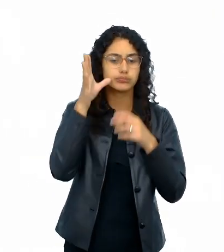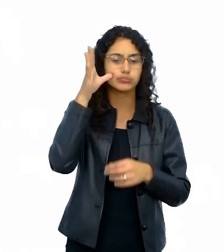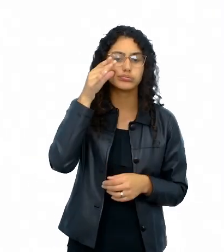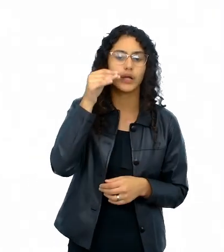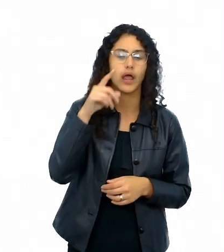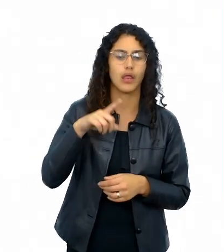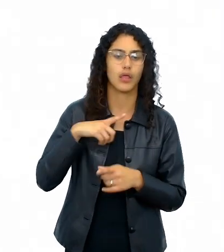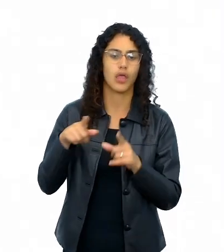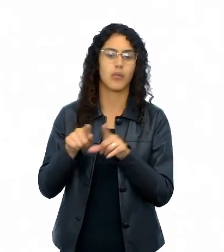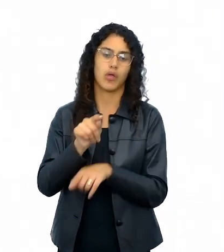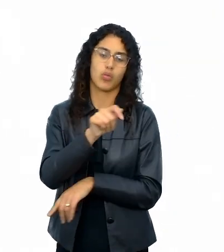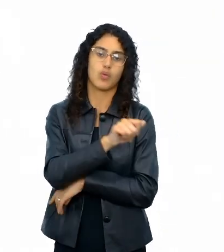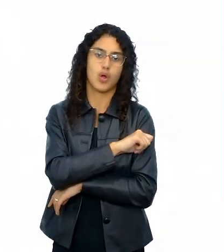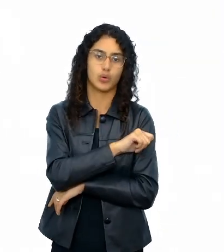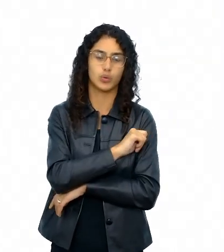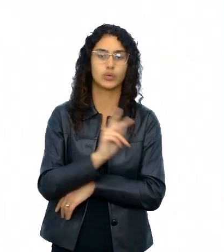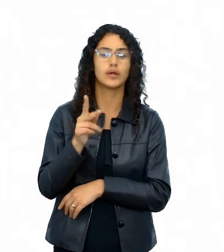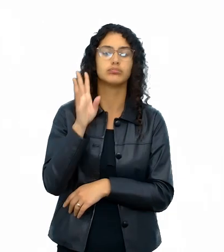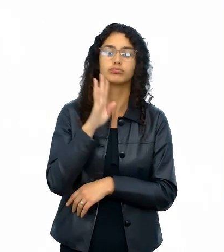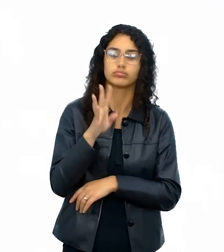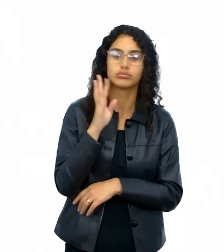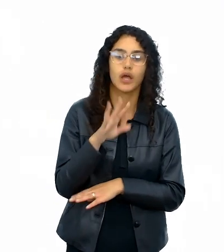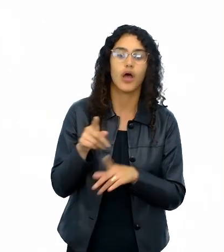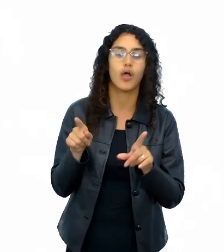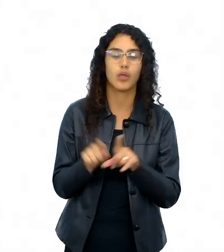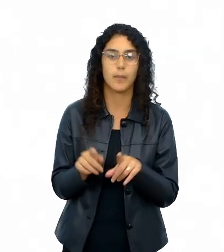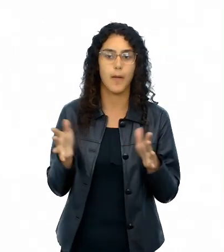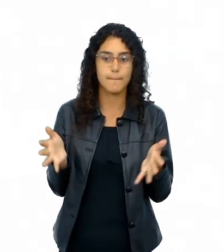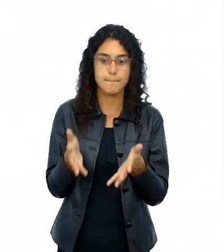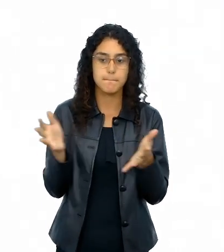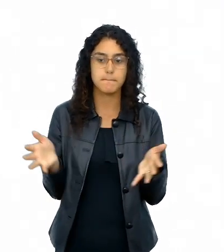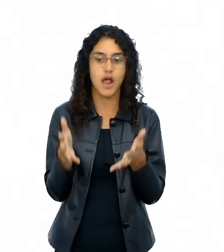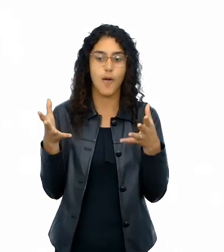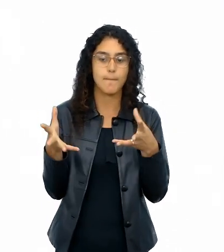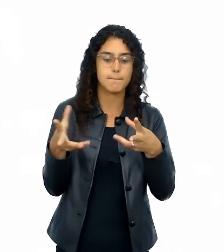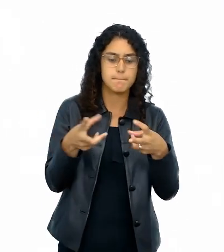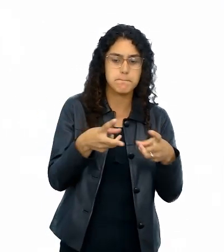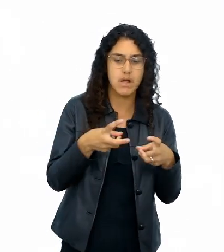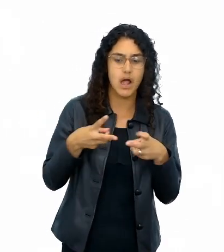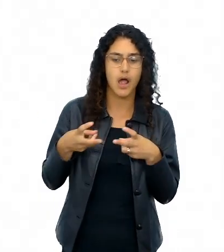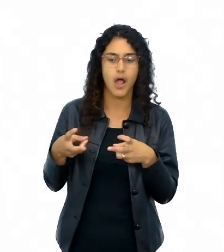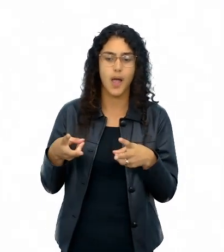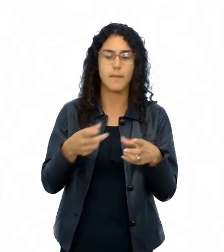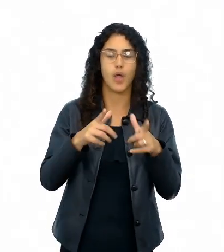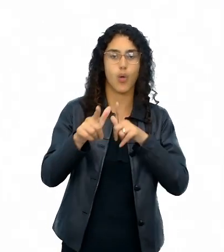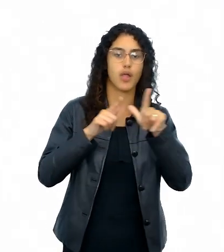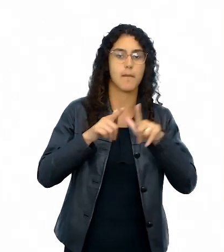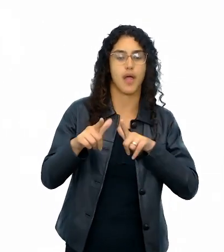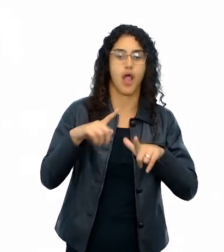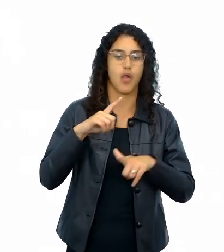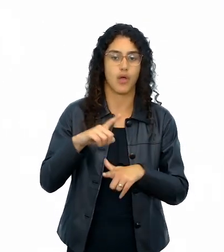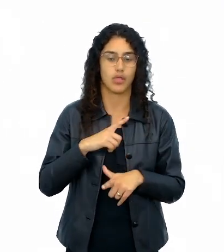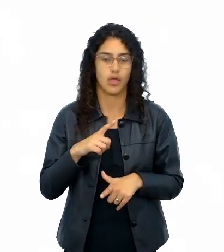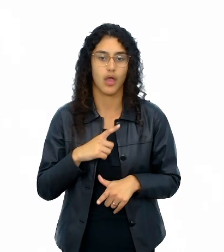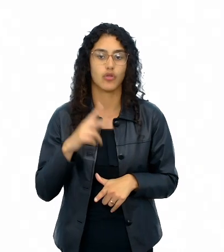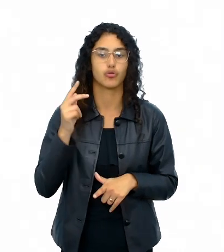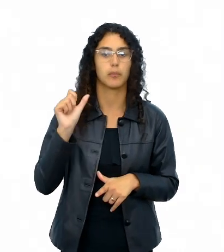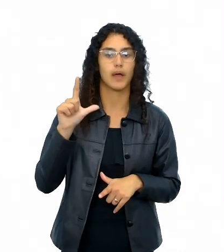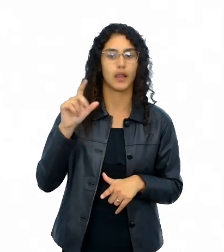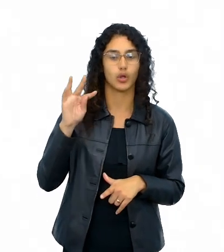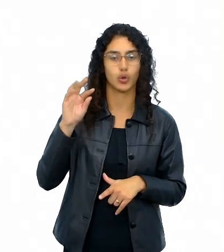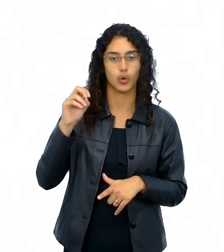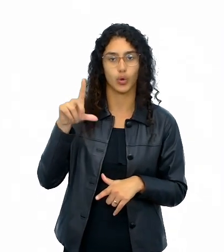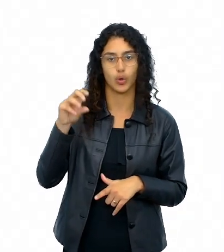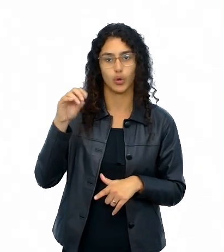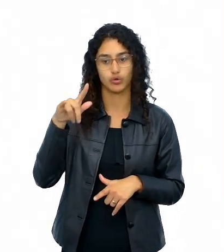curiosidade dos estudantes, sempre é legal, é interessante discutir, né, o trabalho de paleontologia, como que é feito,